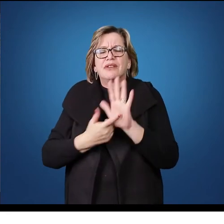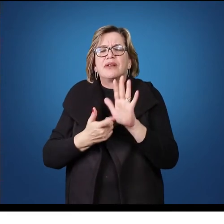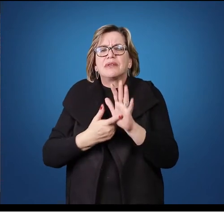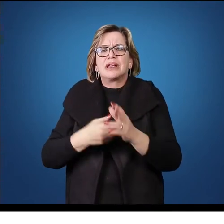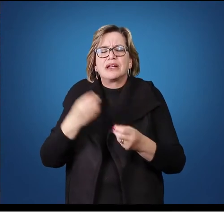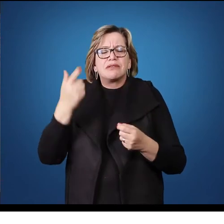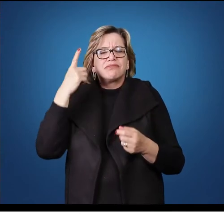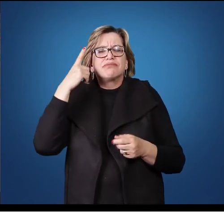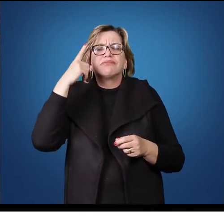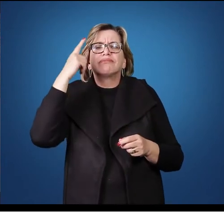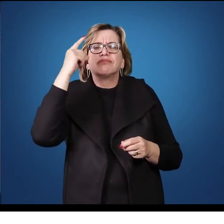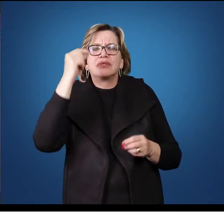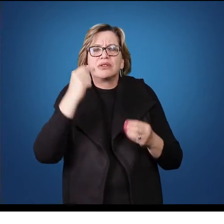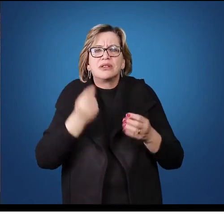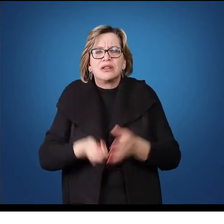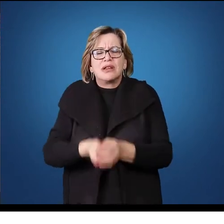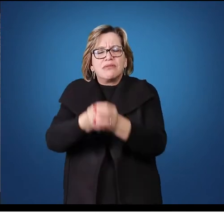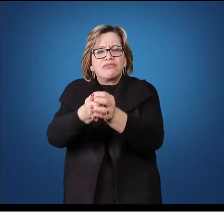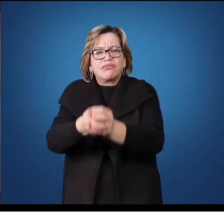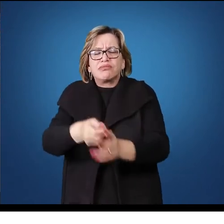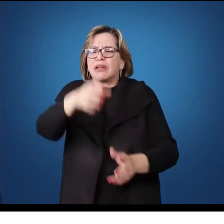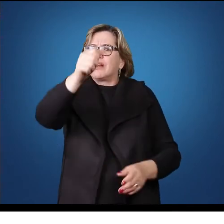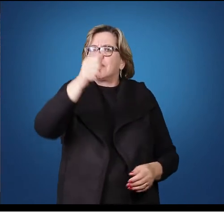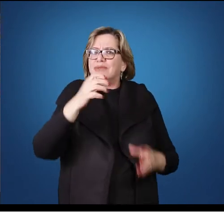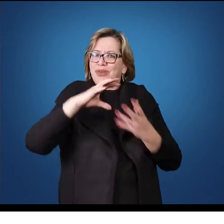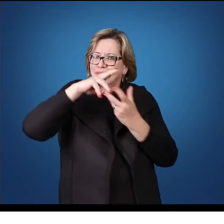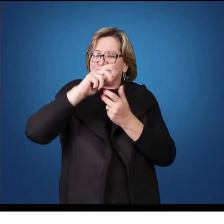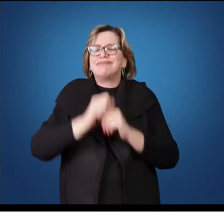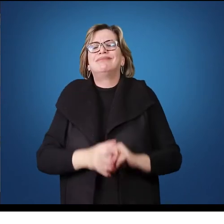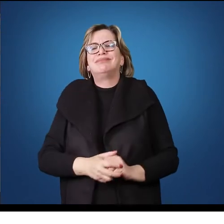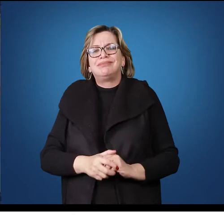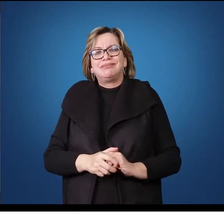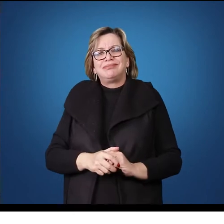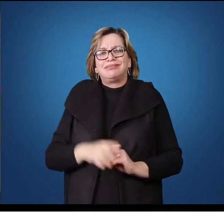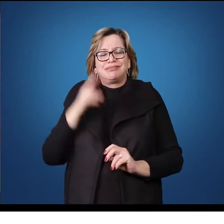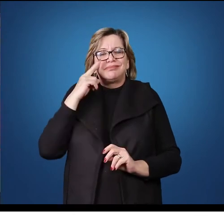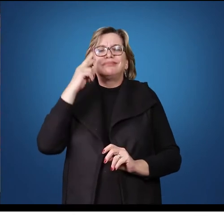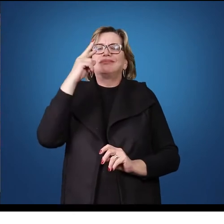eu consiga controlar essa bola no ar. Vamos lá.